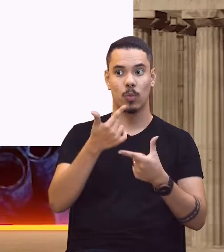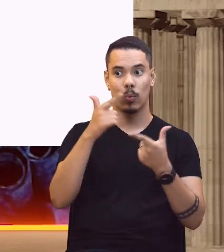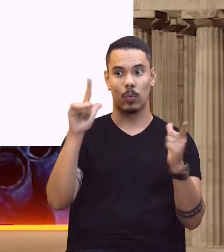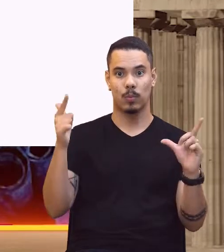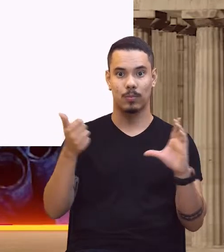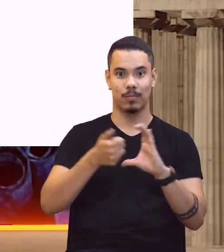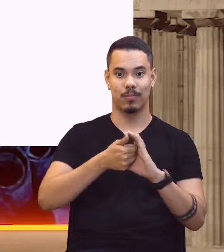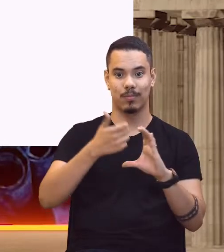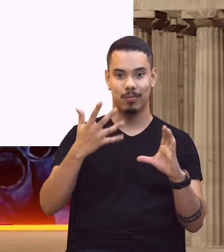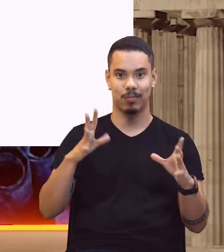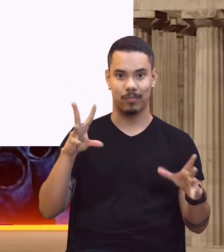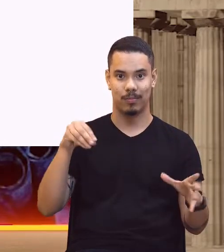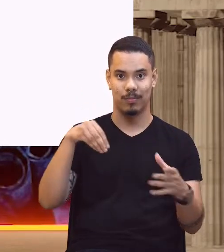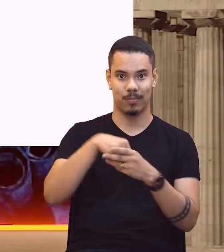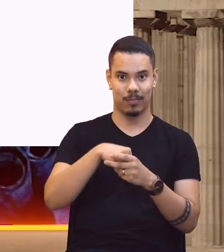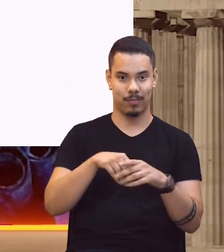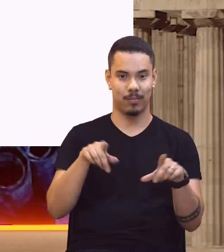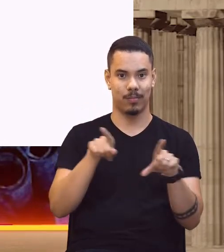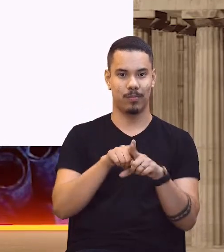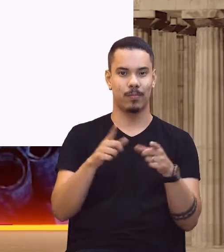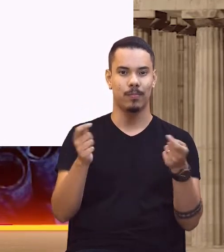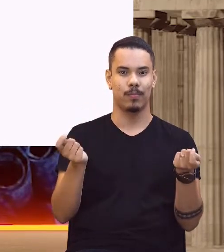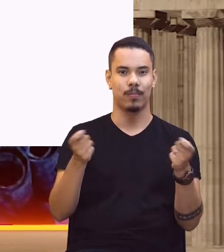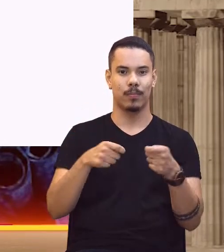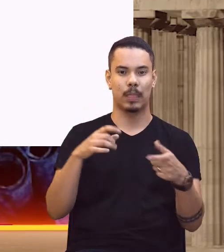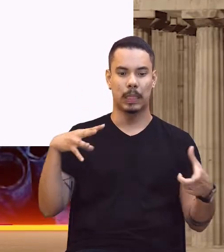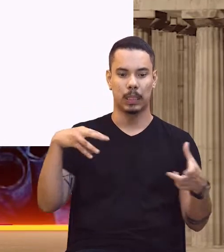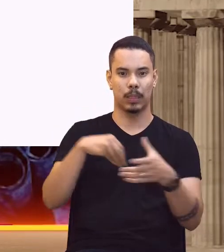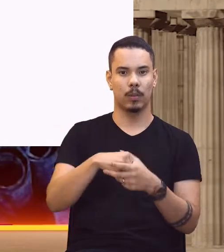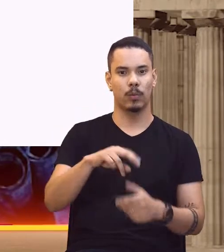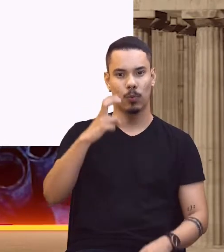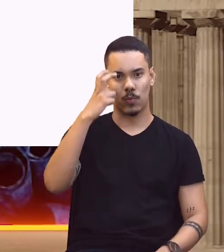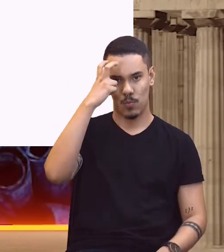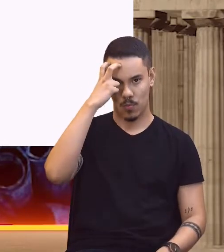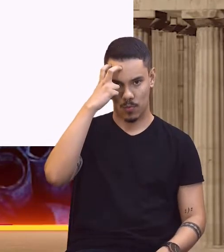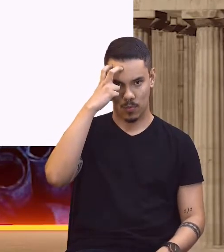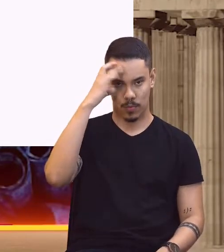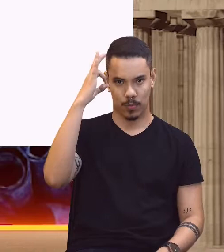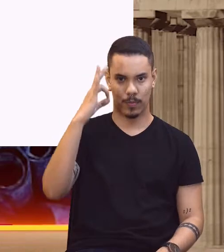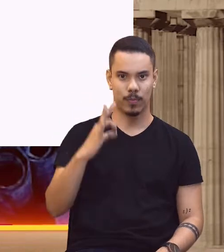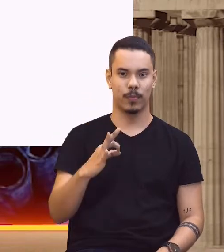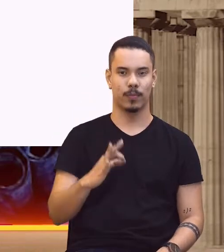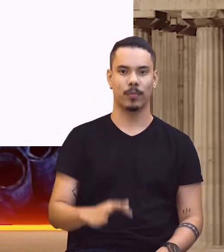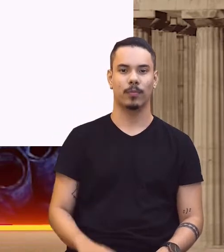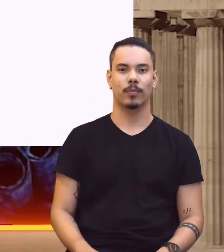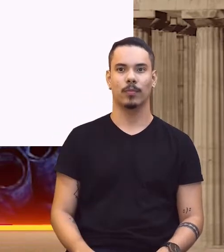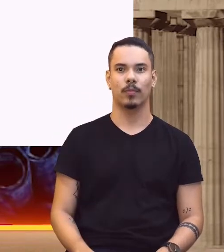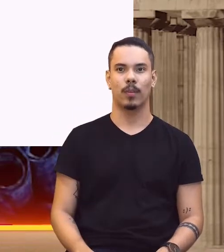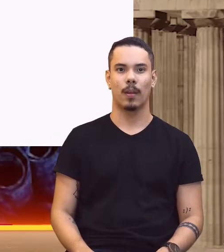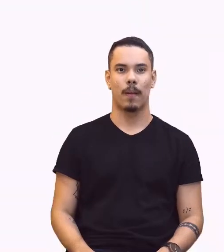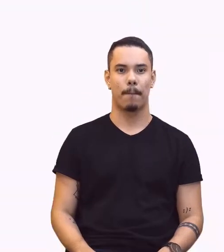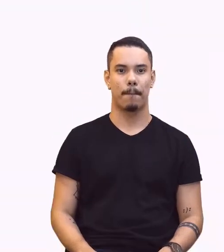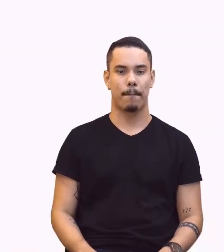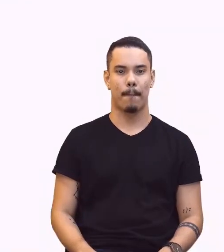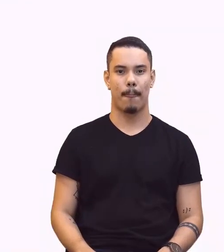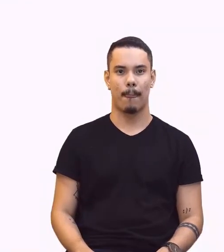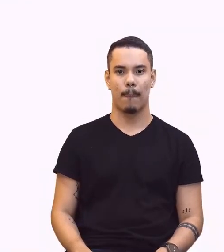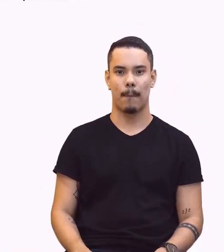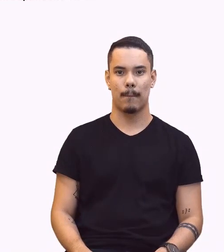outras nacionalidades dentro da cultura grega, ok? Vamos continuar no texto, vamos voltar a